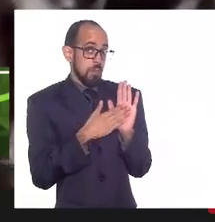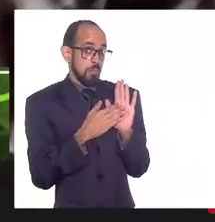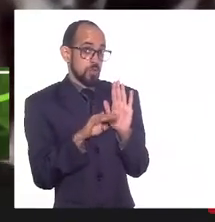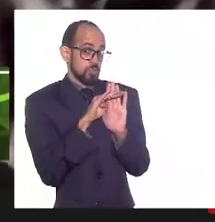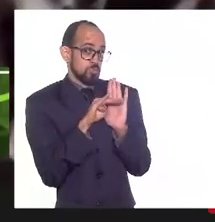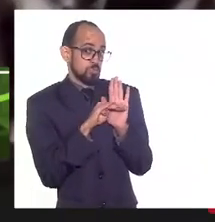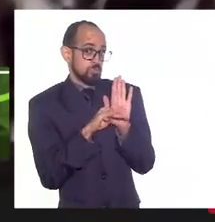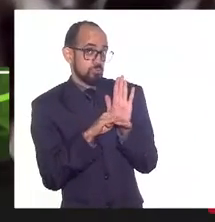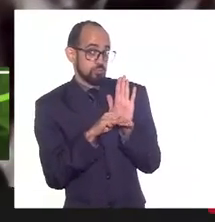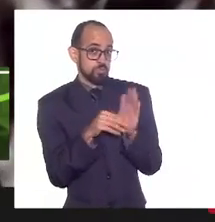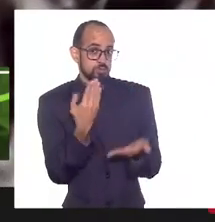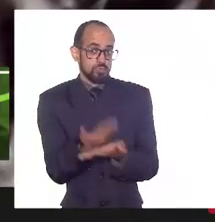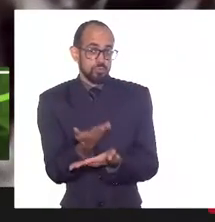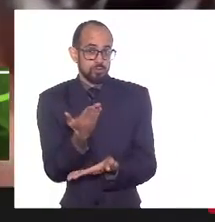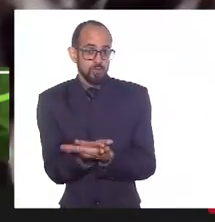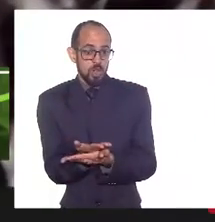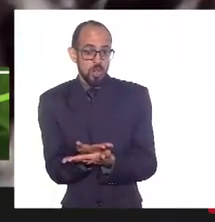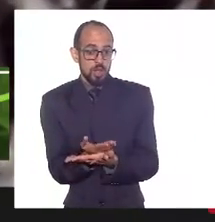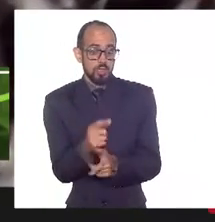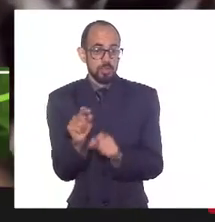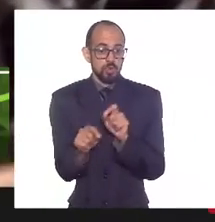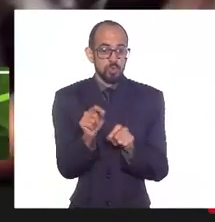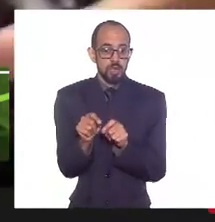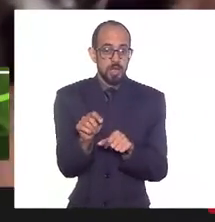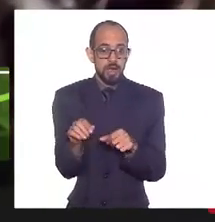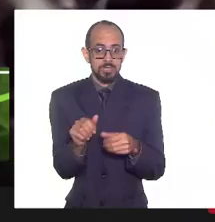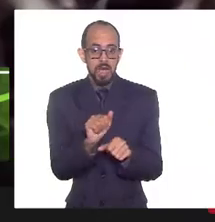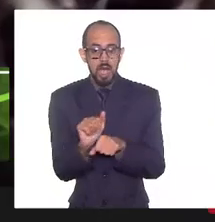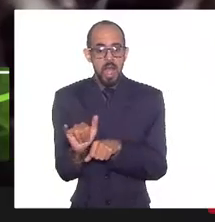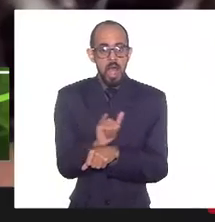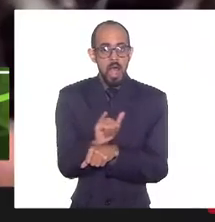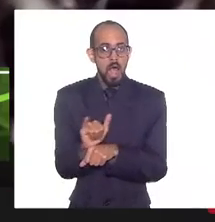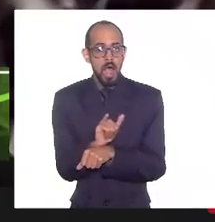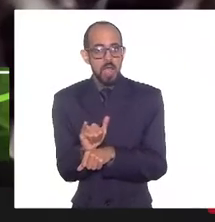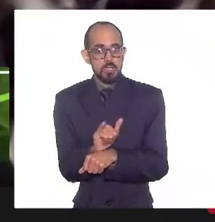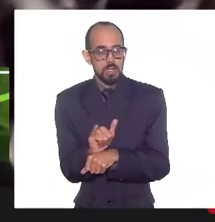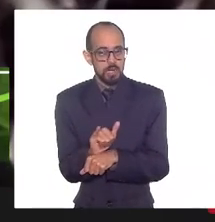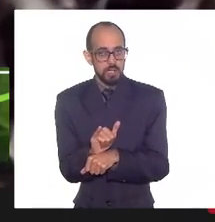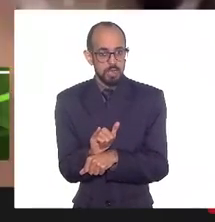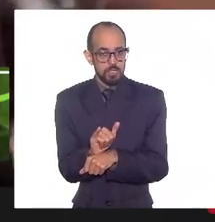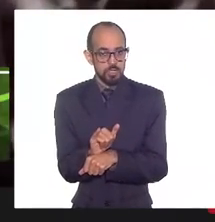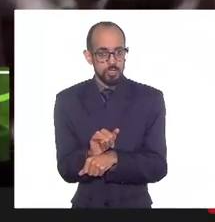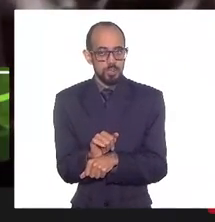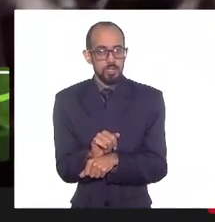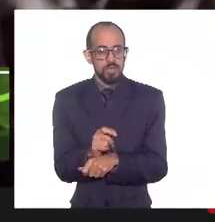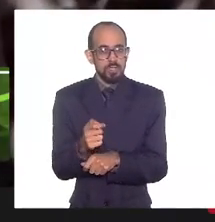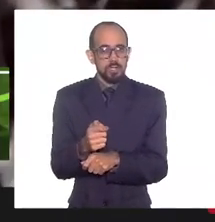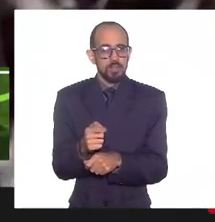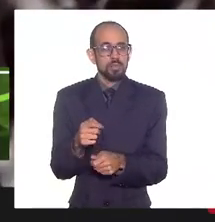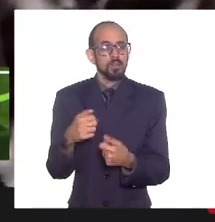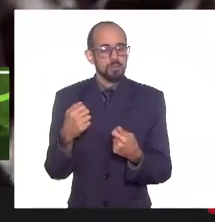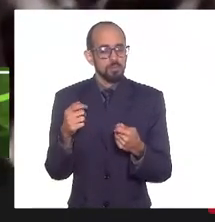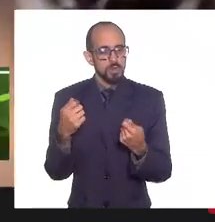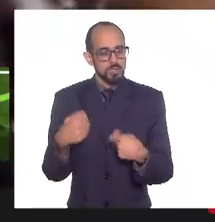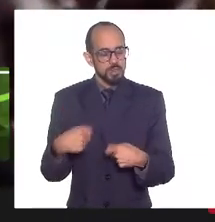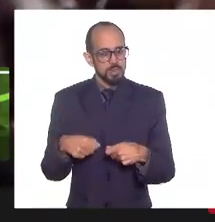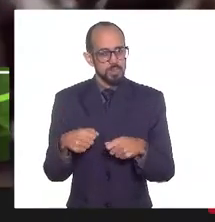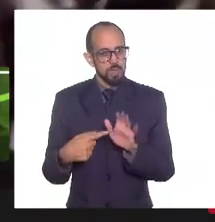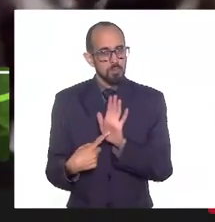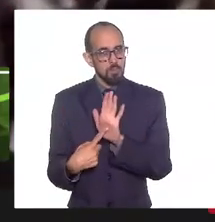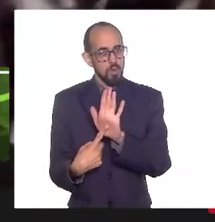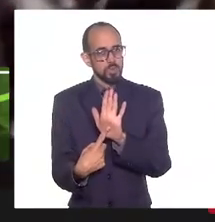programa e uma escola né que essa articulação esse guarda-chuva possa ser pensado para que as